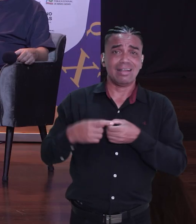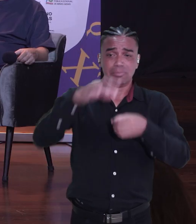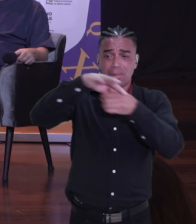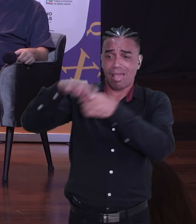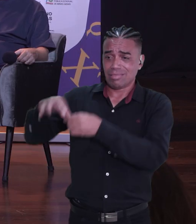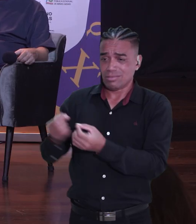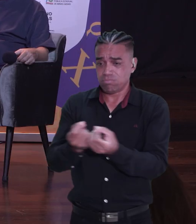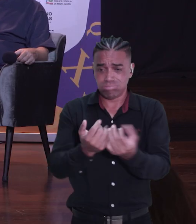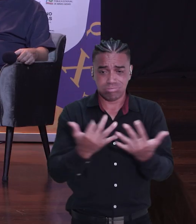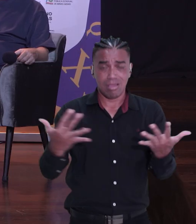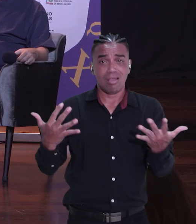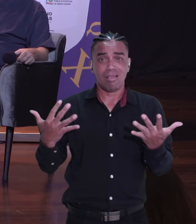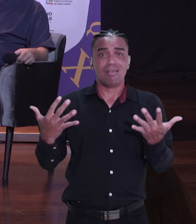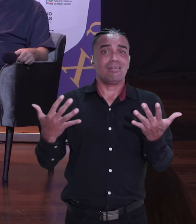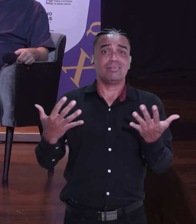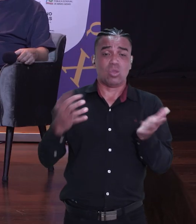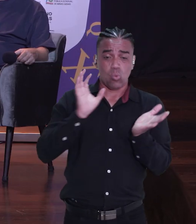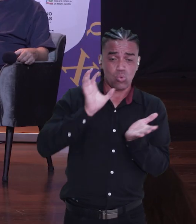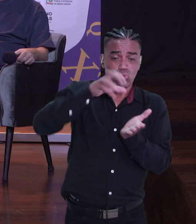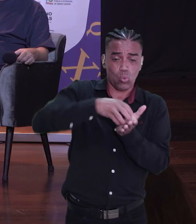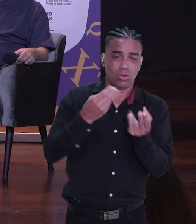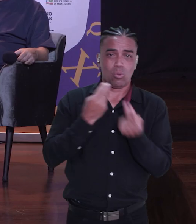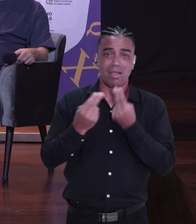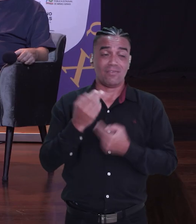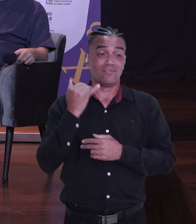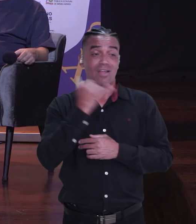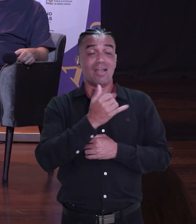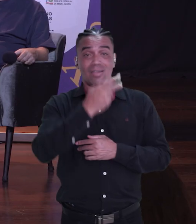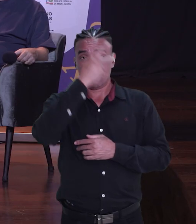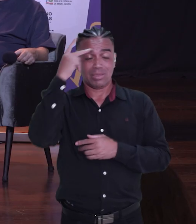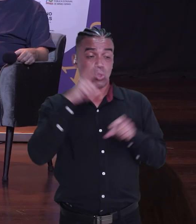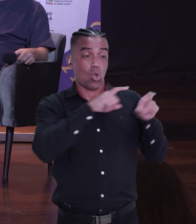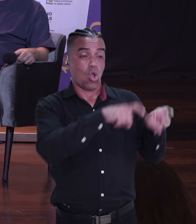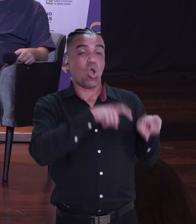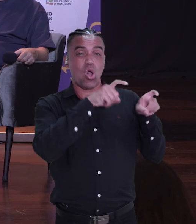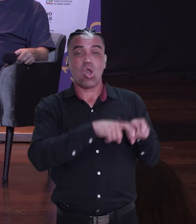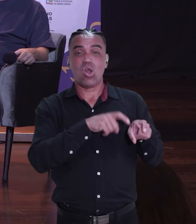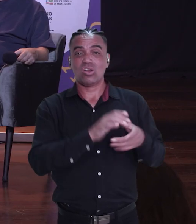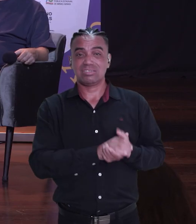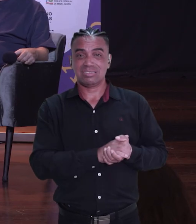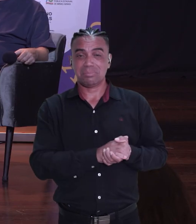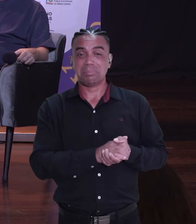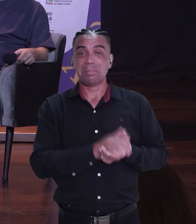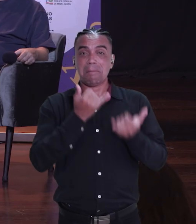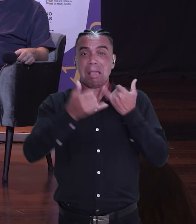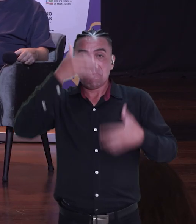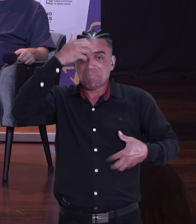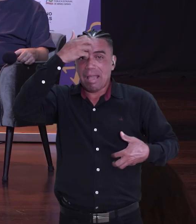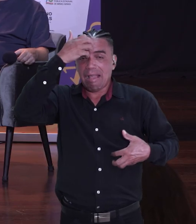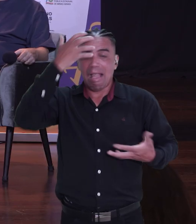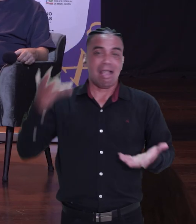pela lavoura, digamos assim, mas aquele pessoal do núcleo urbano, aqueles pequenos comerciantes, chamava o pessoal lá da roça de roceiro, chamava